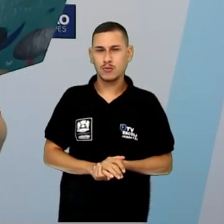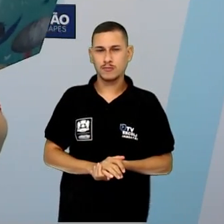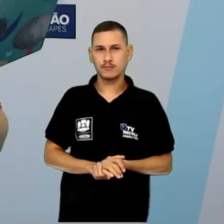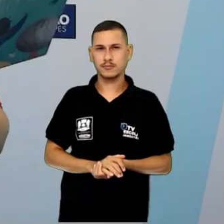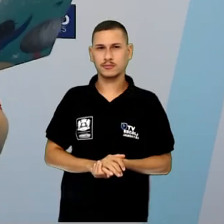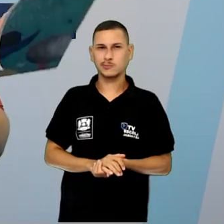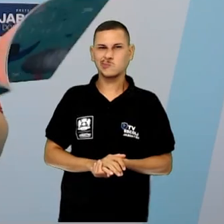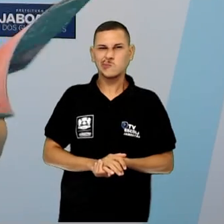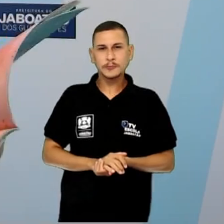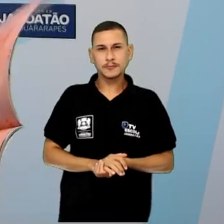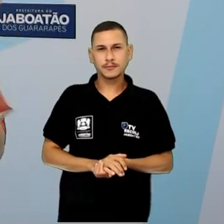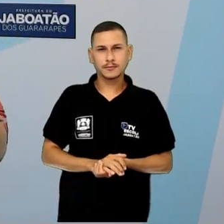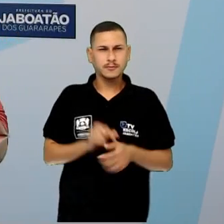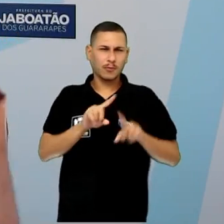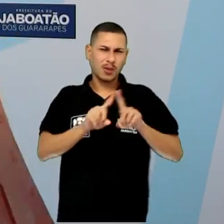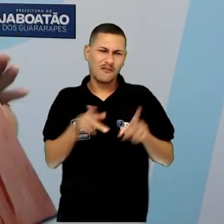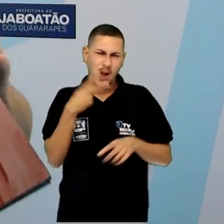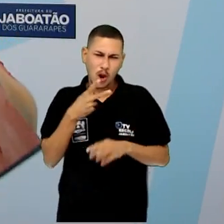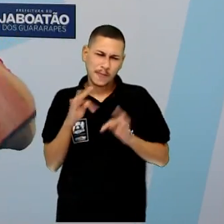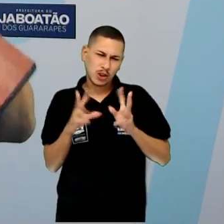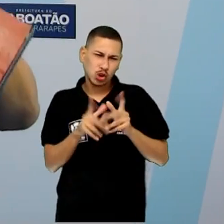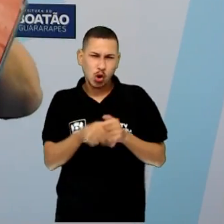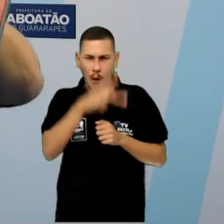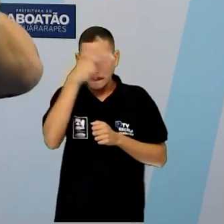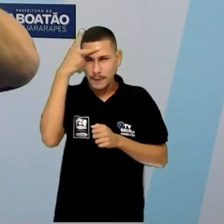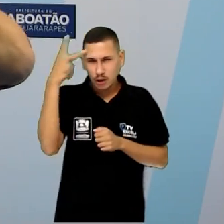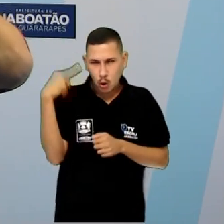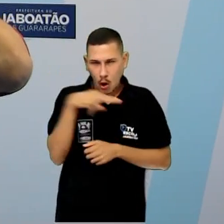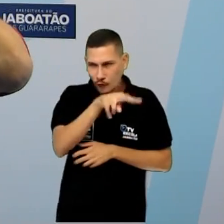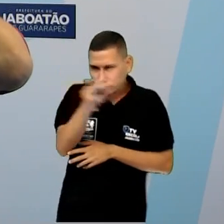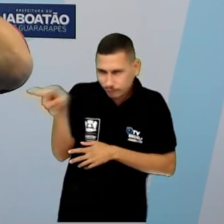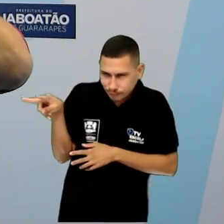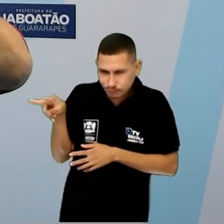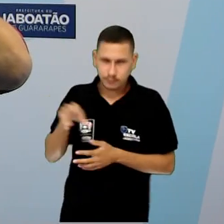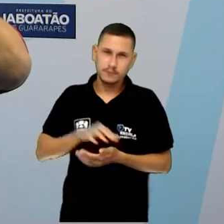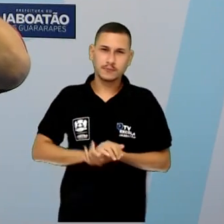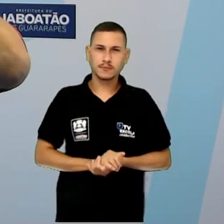indelicado. Falou ali para todo mundo ouvir.